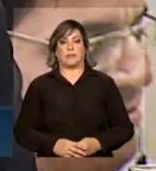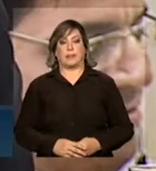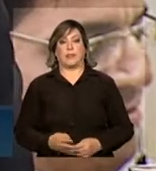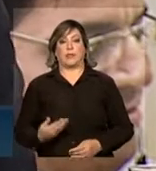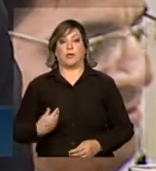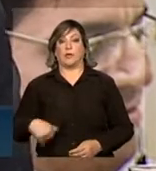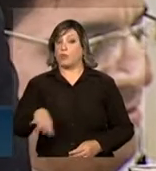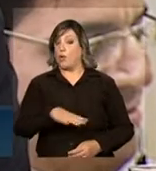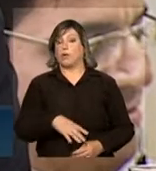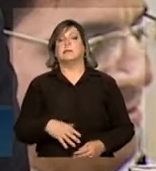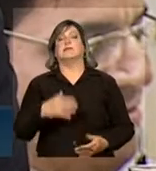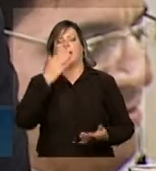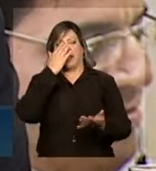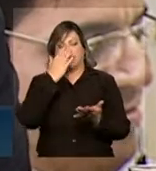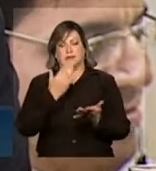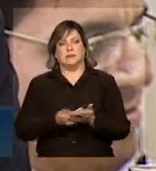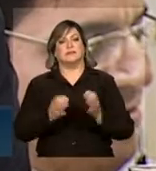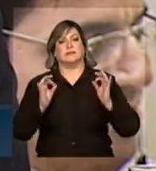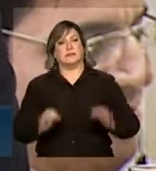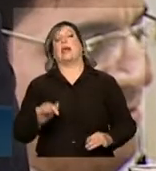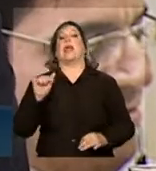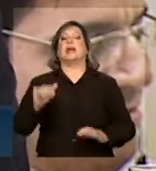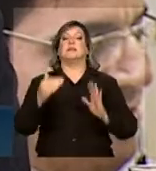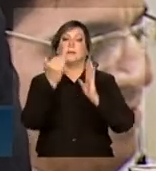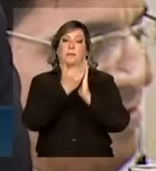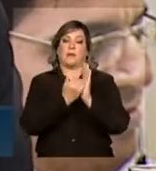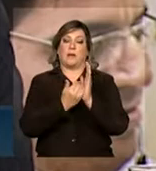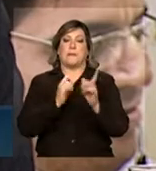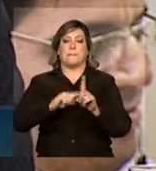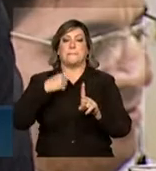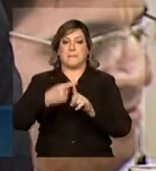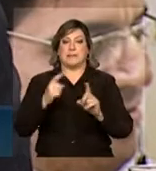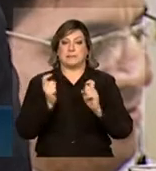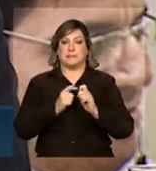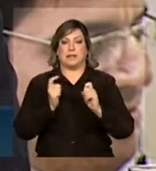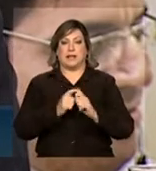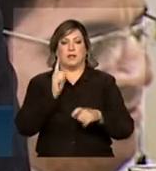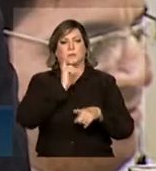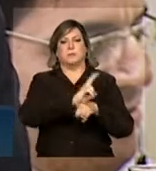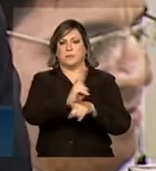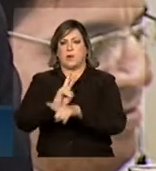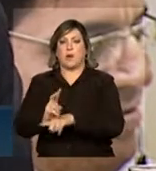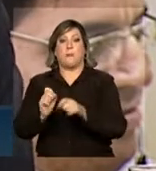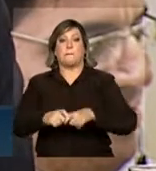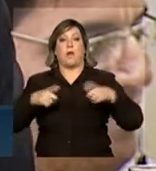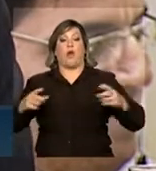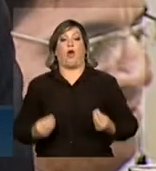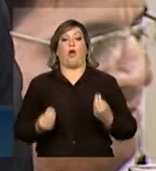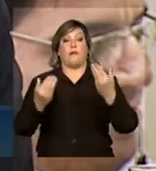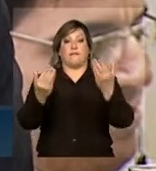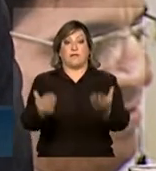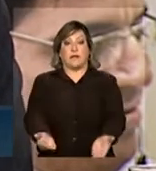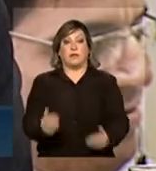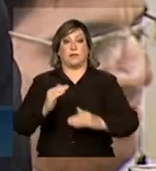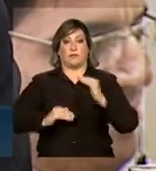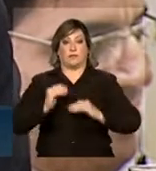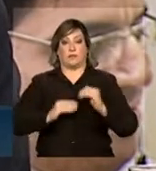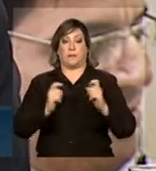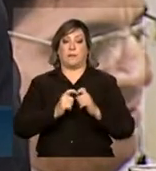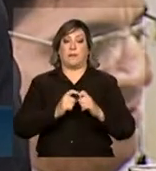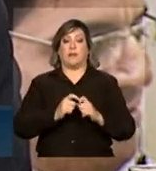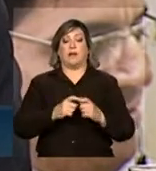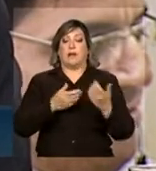não temos dúvida nenhuma que o programa Mais Médicos pelo monitoramento e pela maior oferta de profissionais médicos seja os